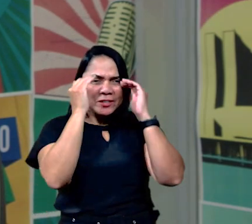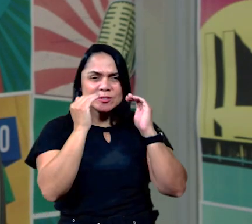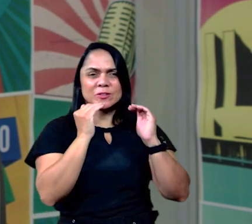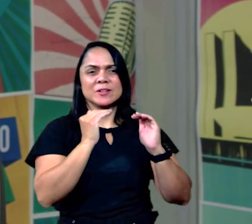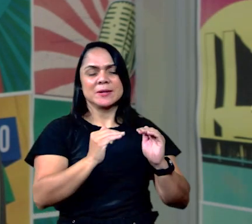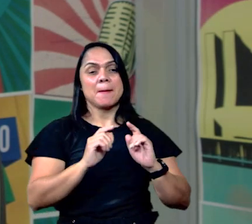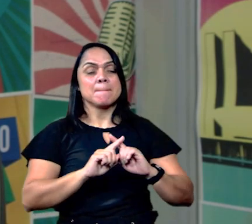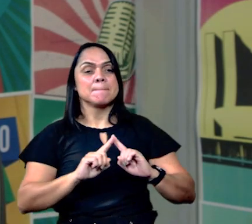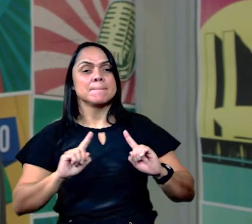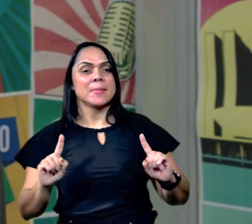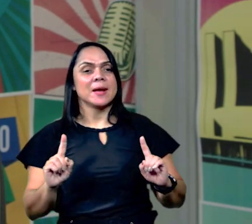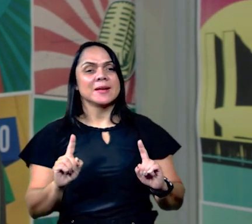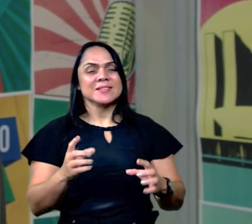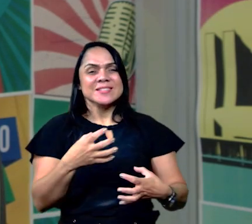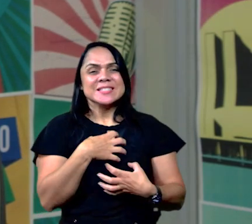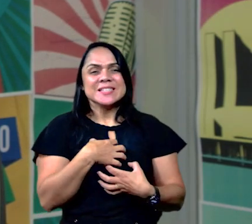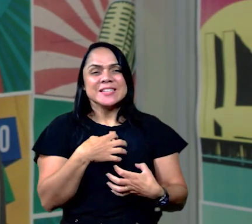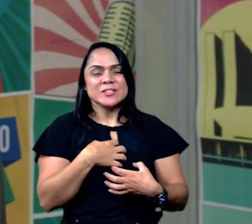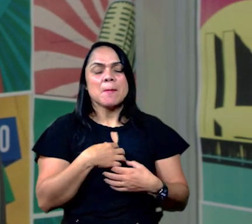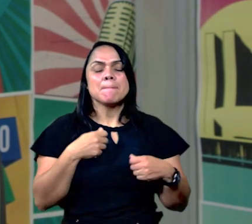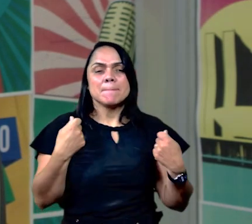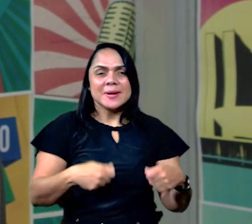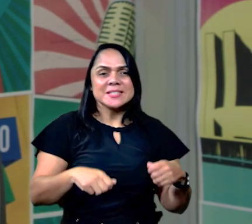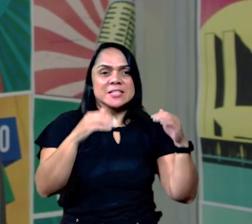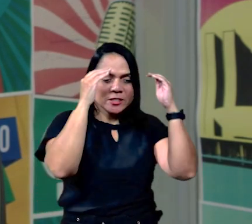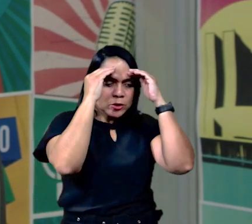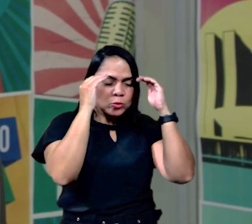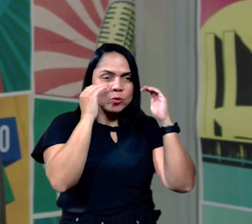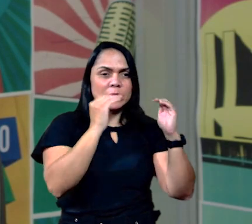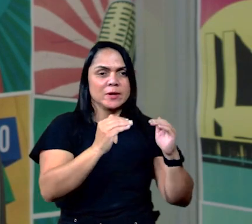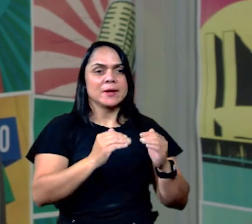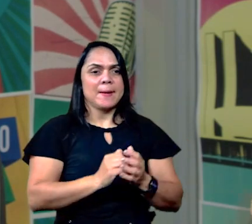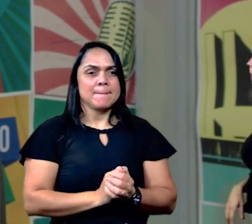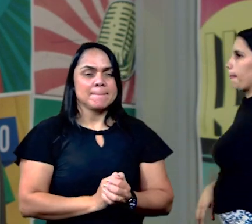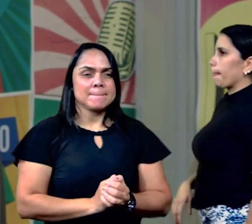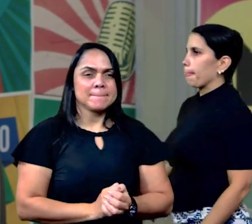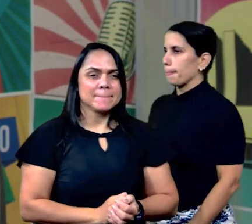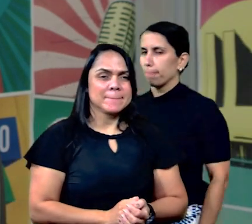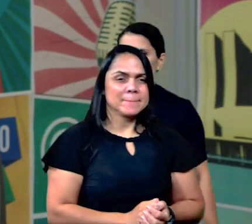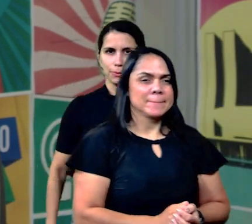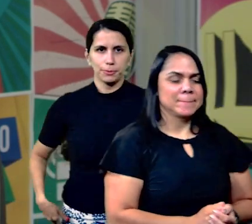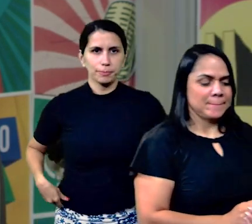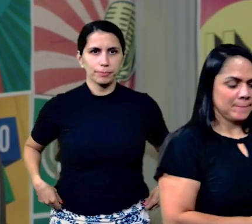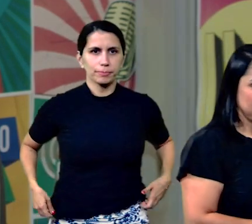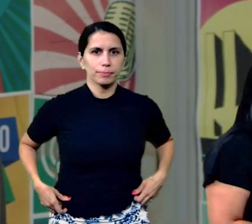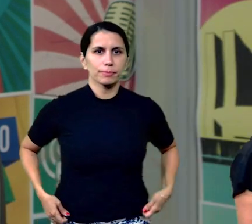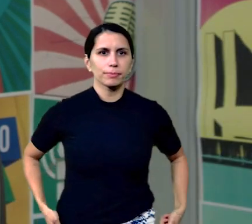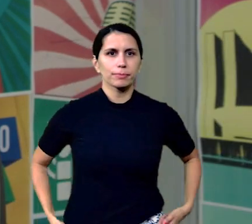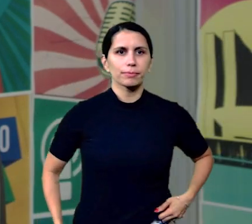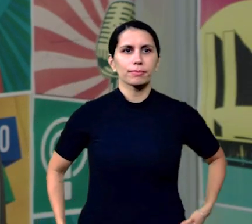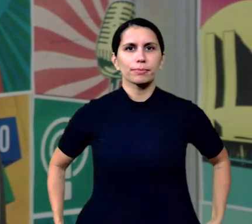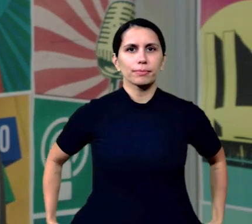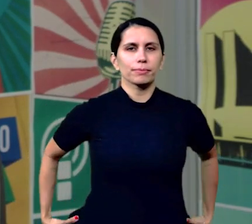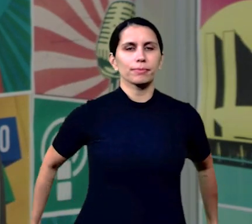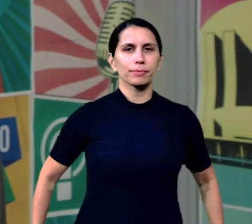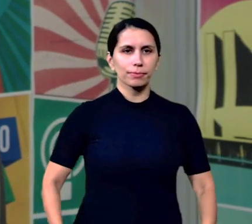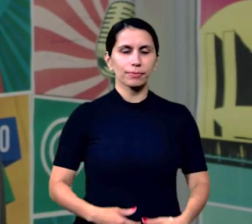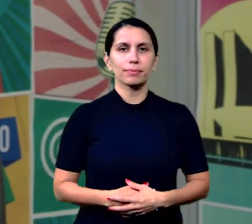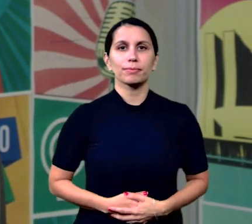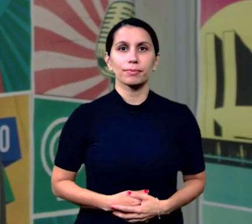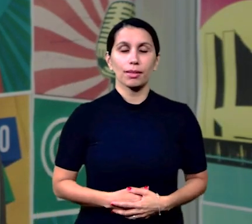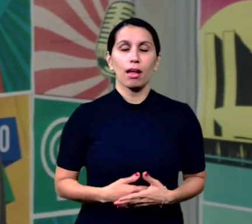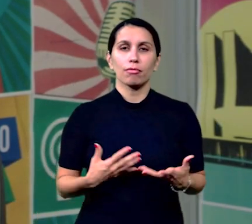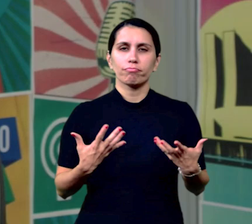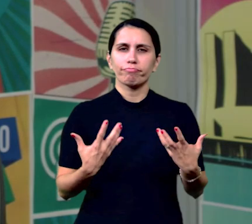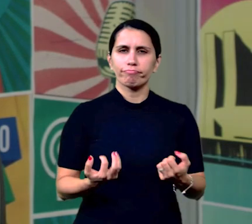tolerância, mas esse primeiro sentimento de tolerar. Tolerar o meu vizinho que faz um pouquinho de barulho, tolerar um ruído,